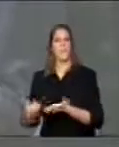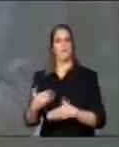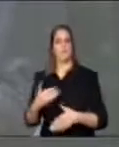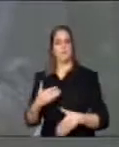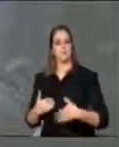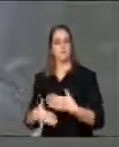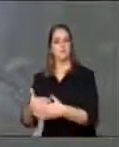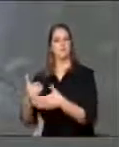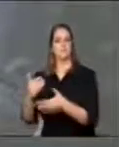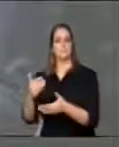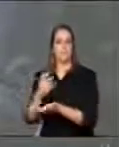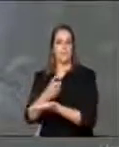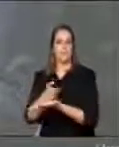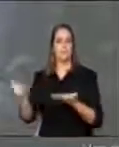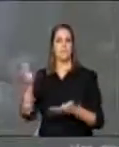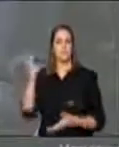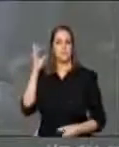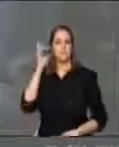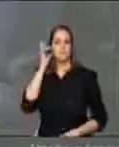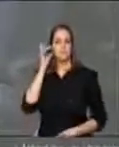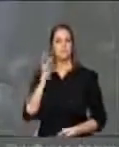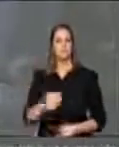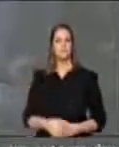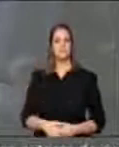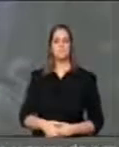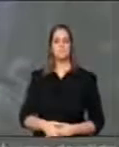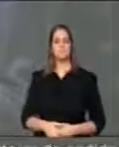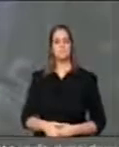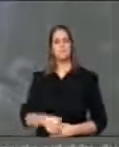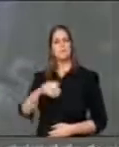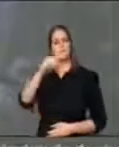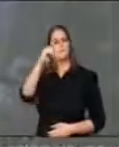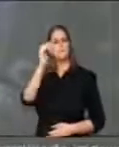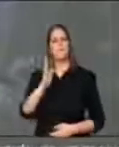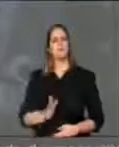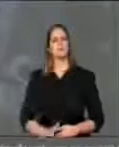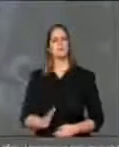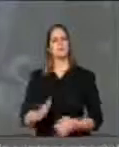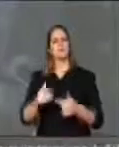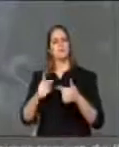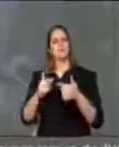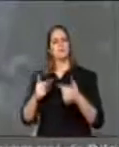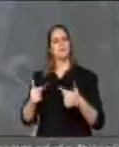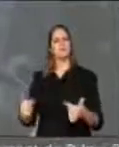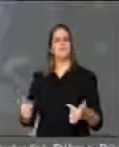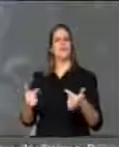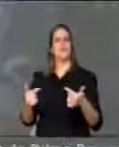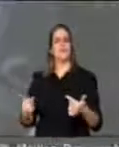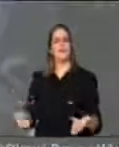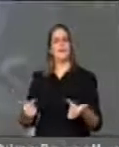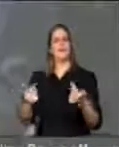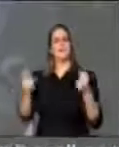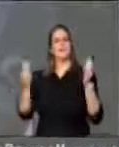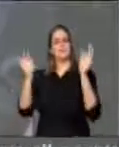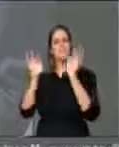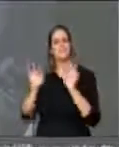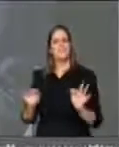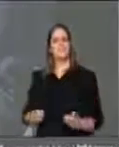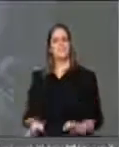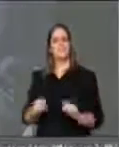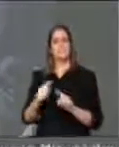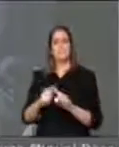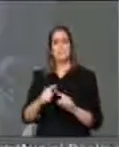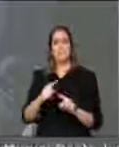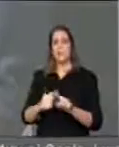impeachment da Presidente da República. Feliz um país como o Brasil, que é bem-aventurado para que a solução de suas